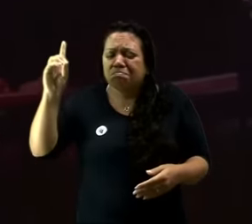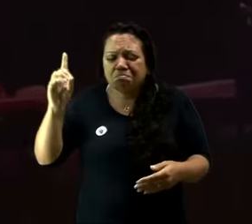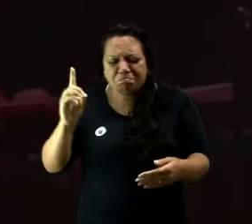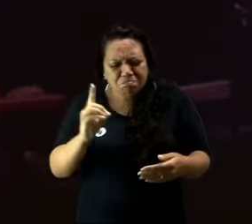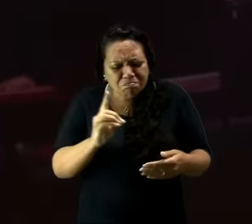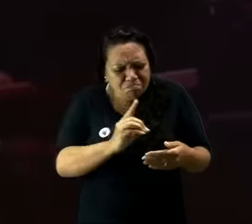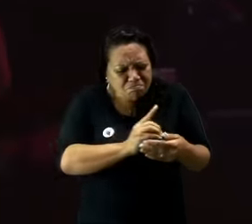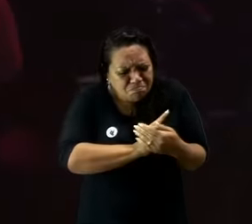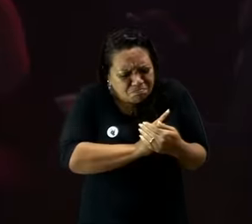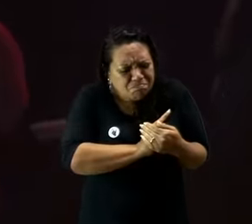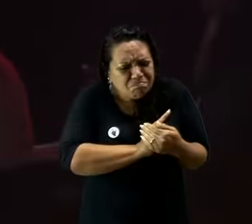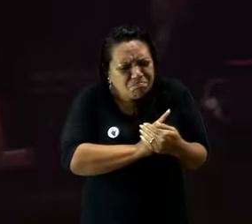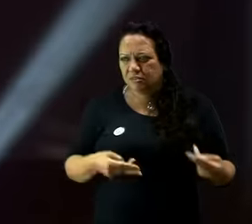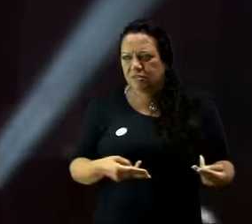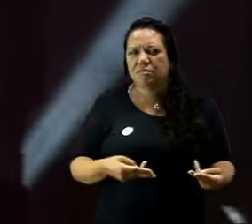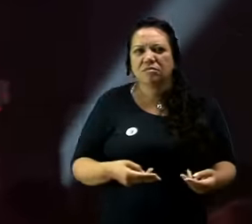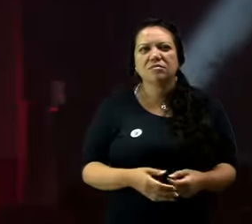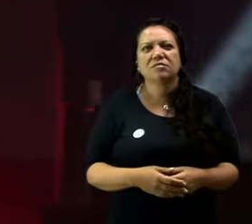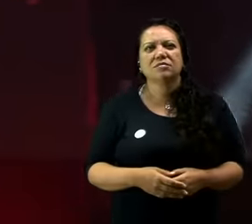ficar. Eu só quero.